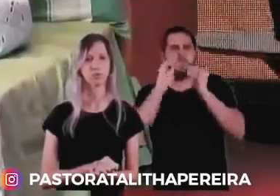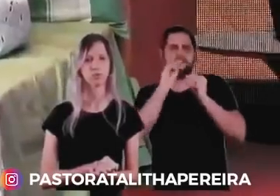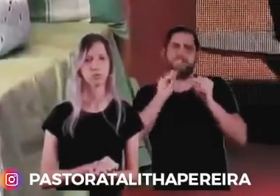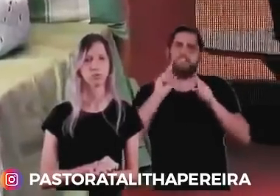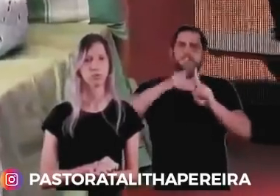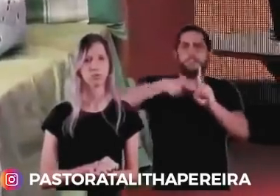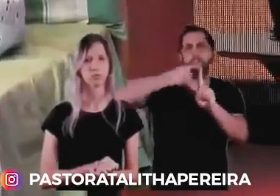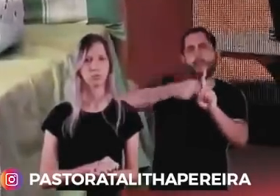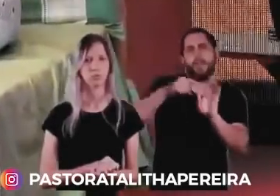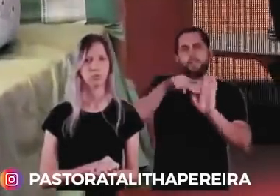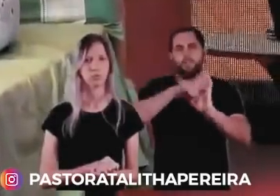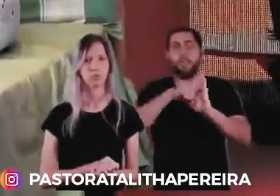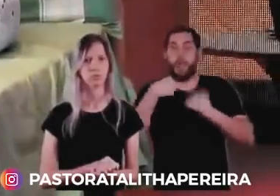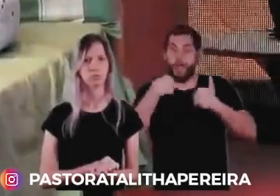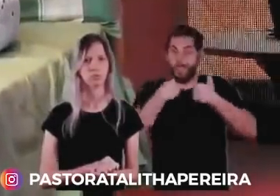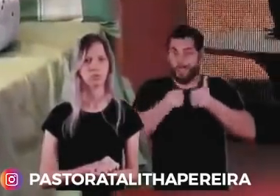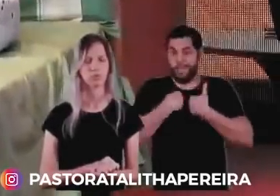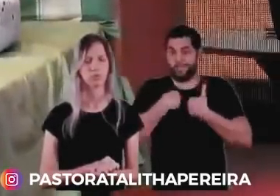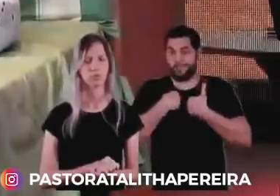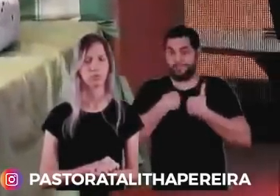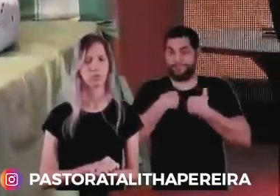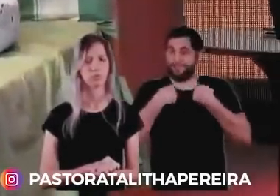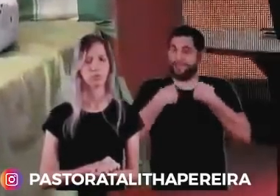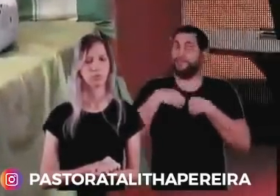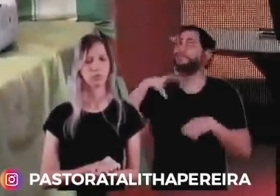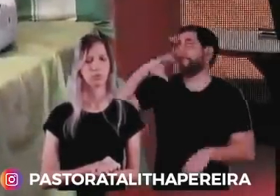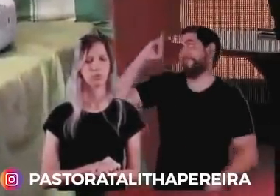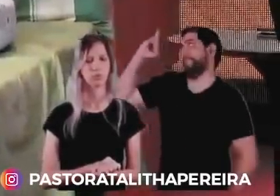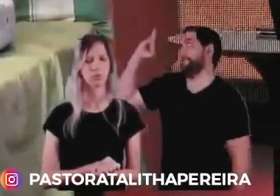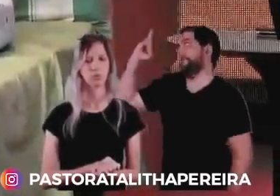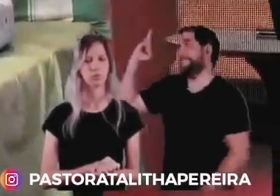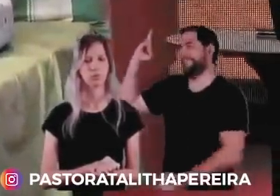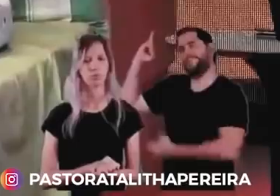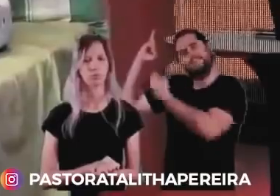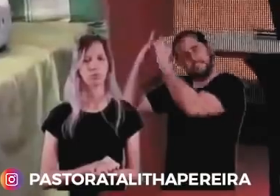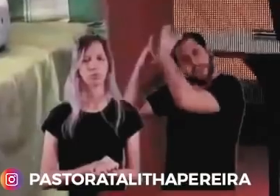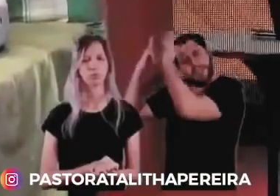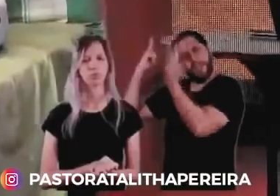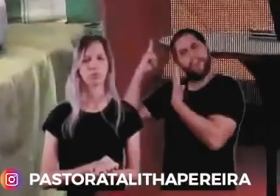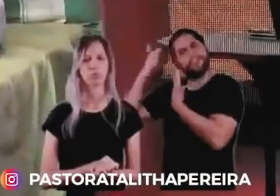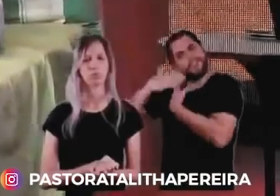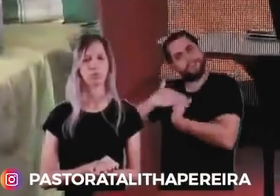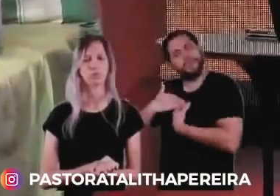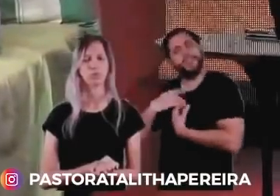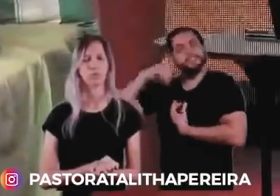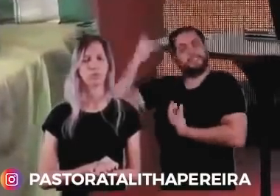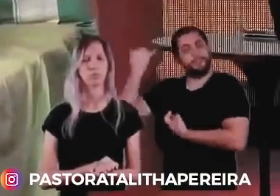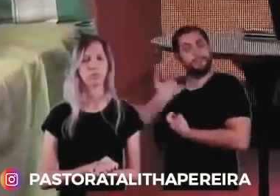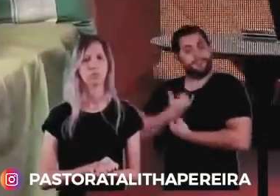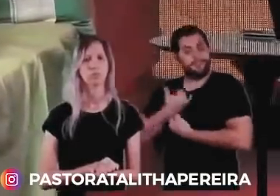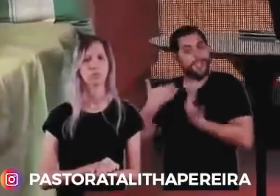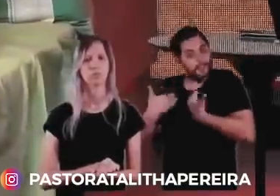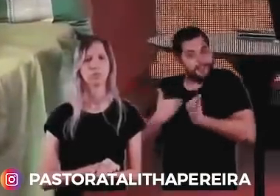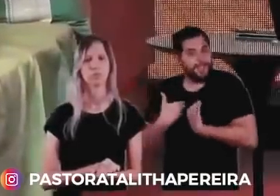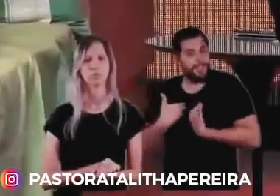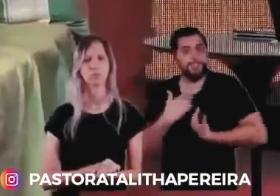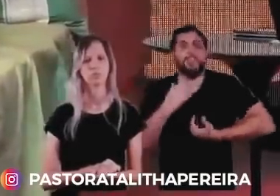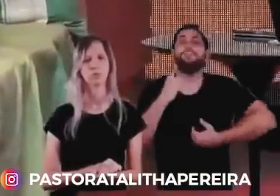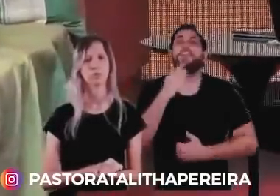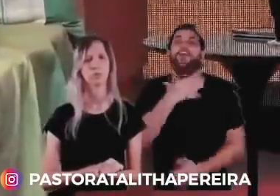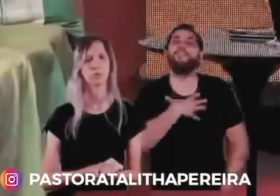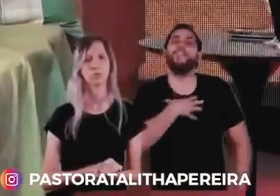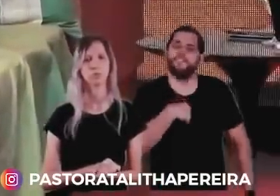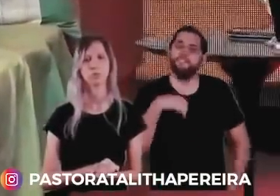somar, multiplicar. Agora eu, meu irmão, eu disse: Deus, me revela aí, Deus. Aí Deus falou comigo: Deus, filho,